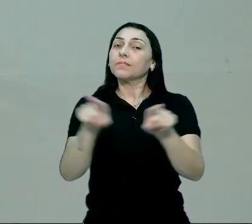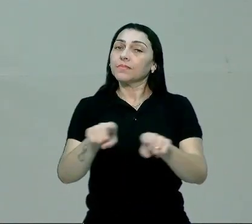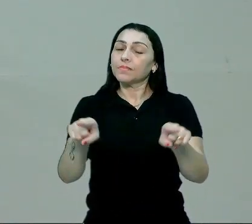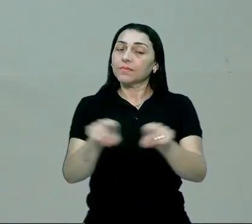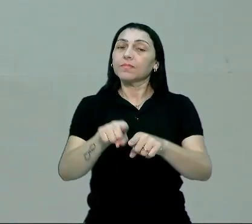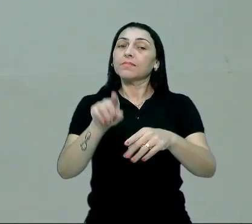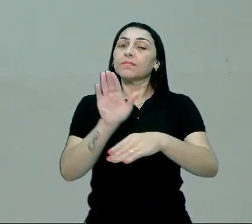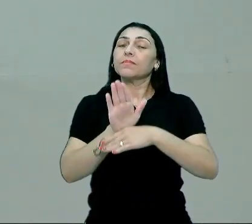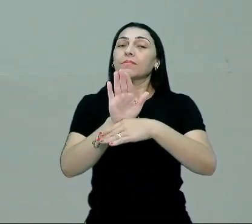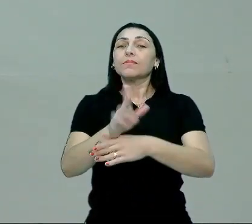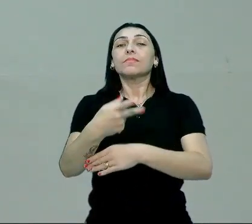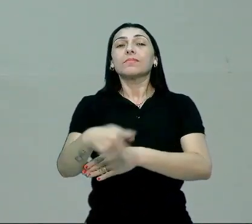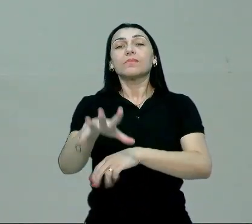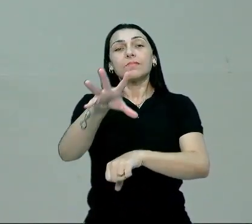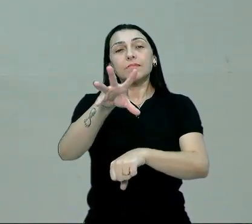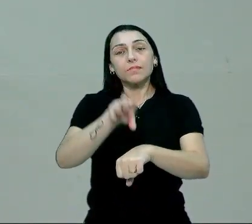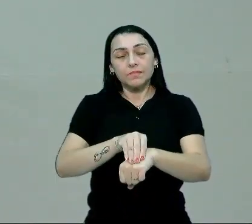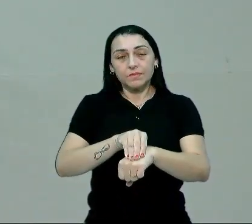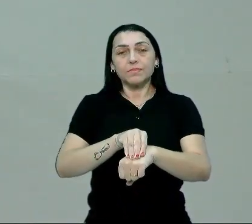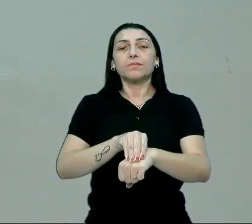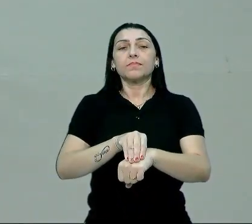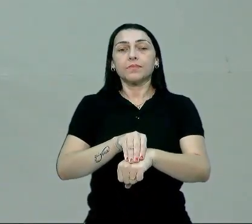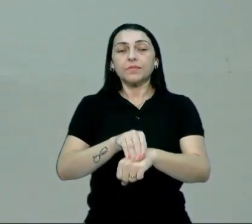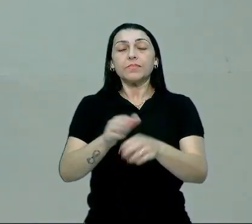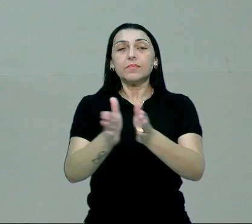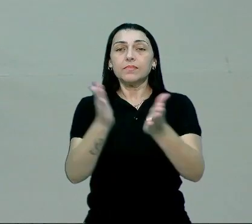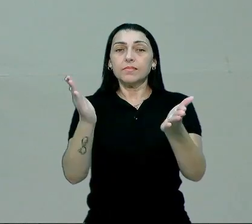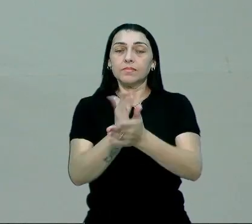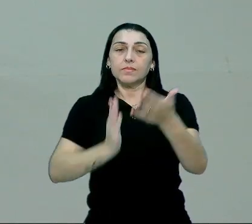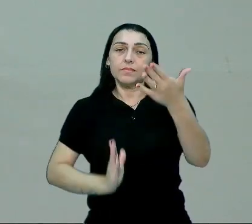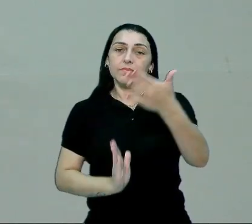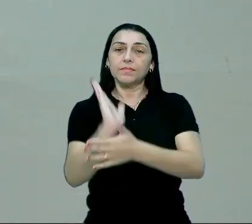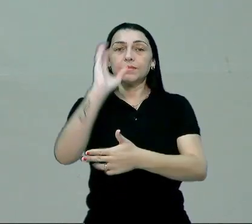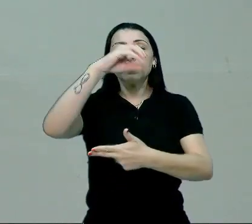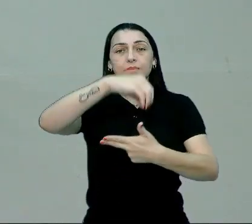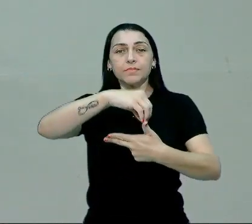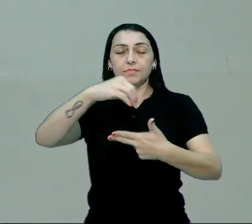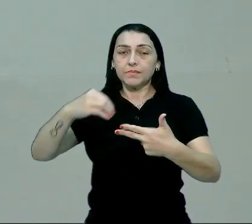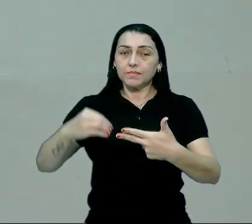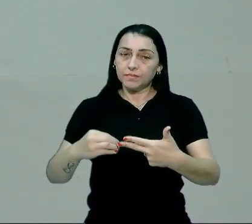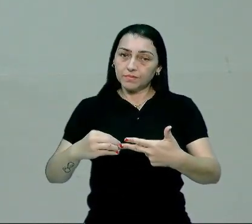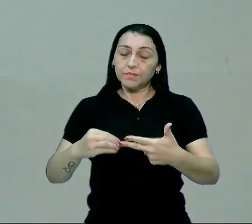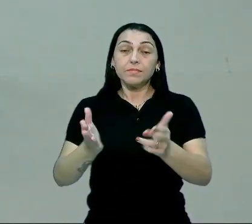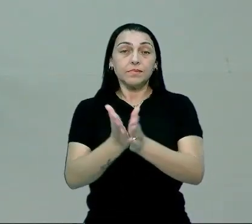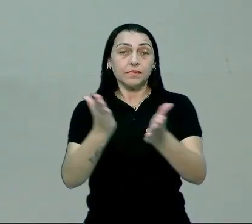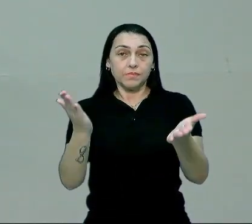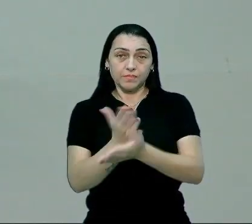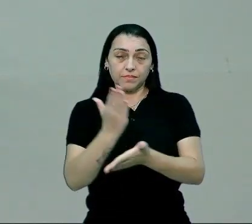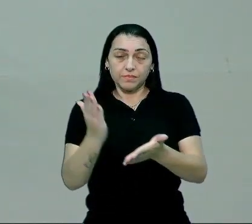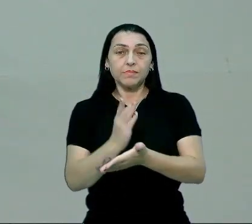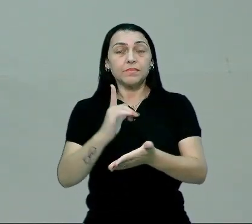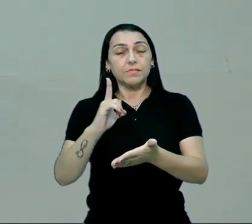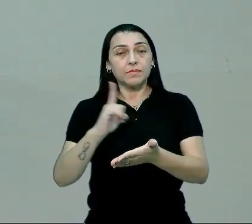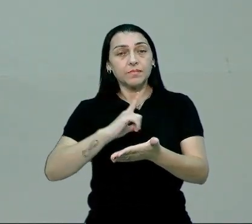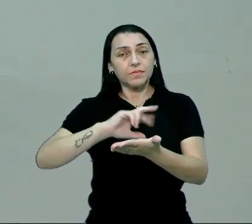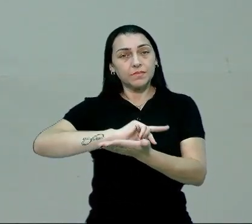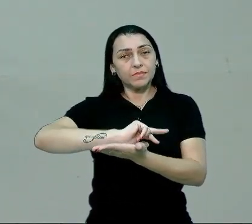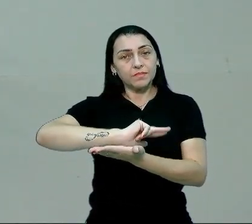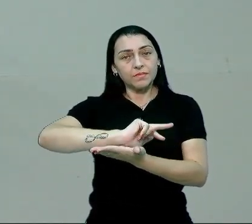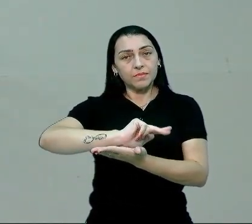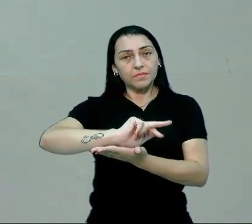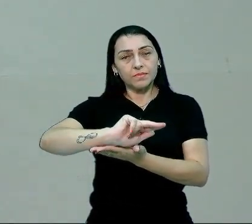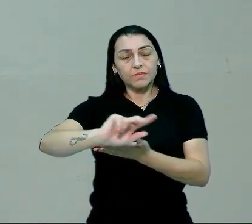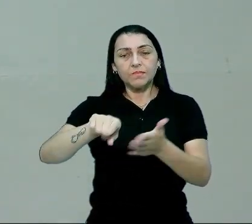também contribui com o seu aprendizado, que é o livro A Prova Enem. Neste livro existem